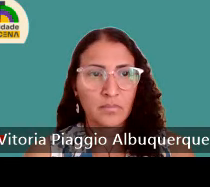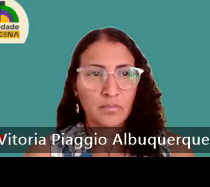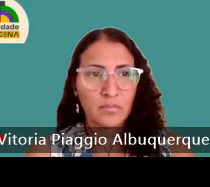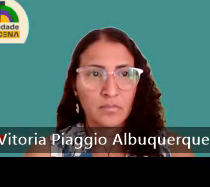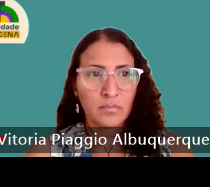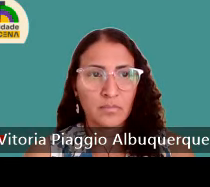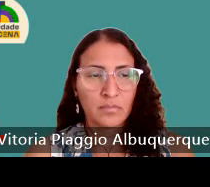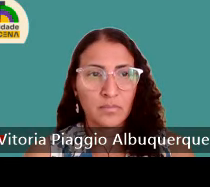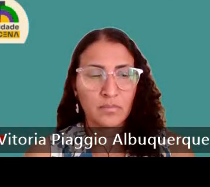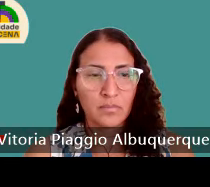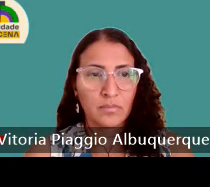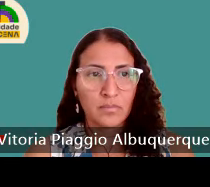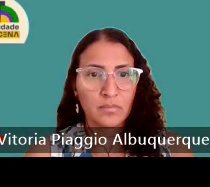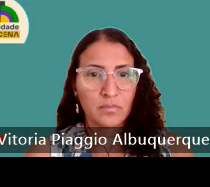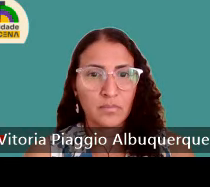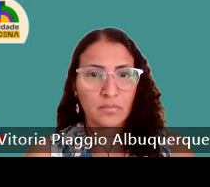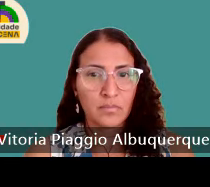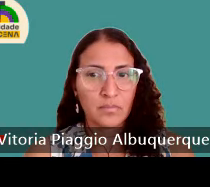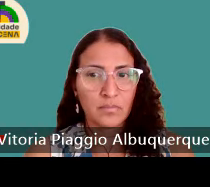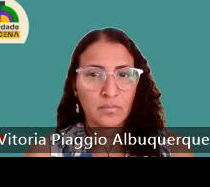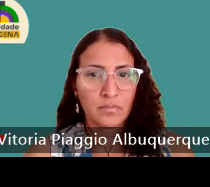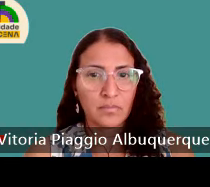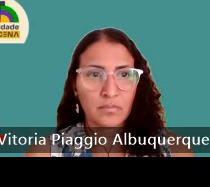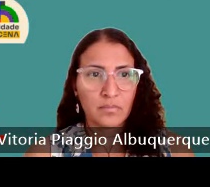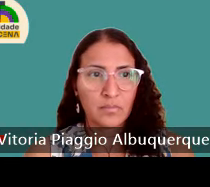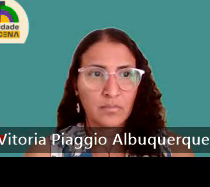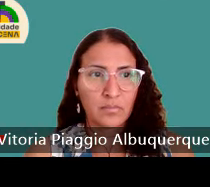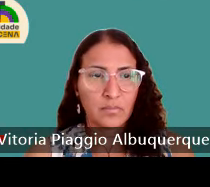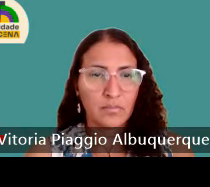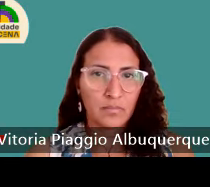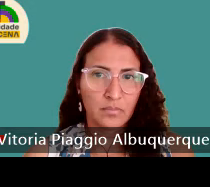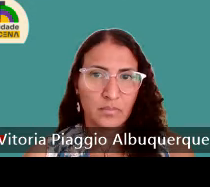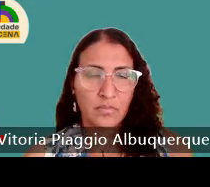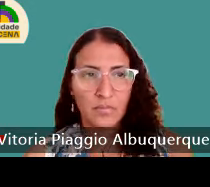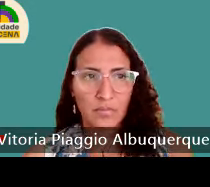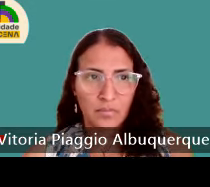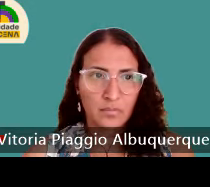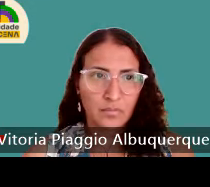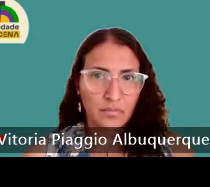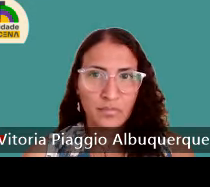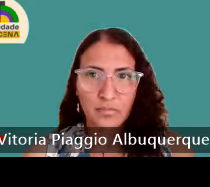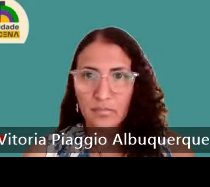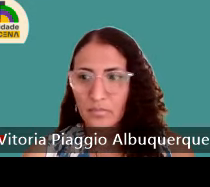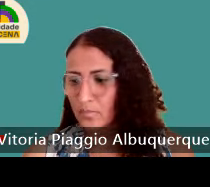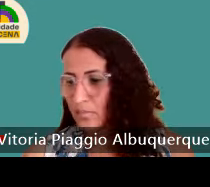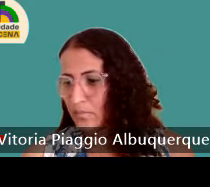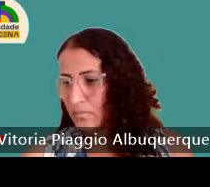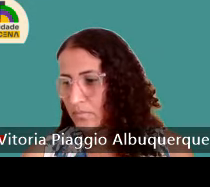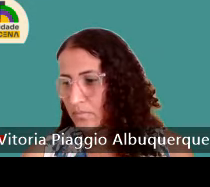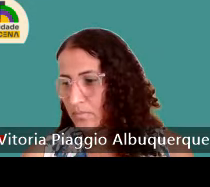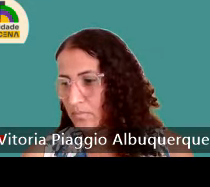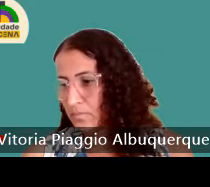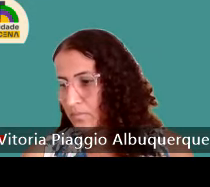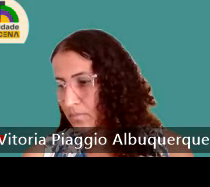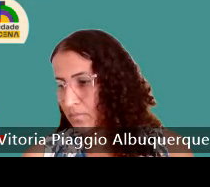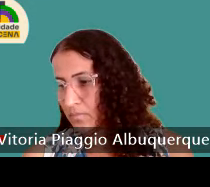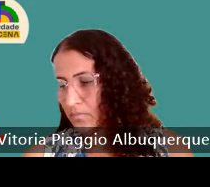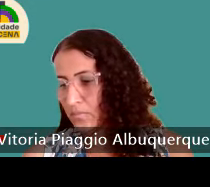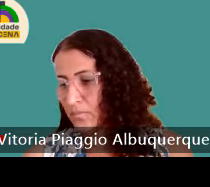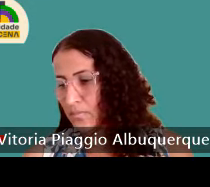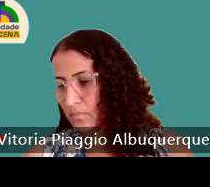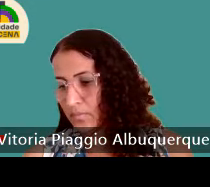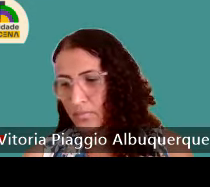favorável a isso a questão da burocracia né que traz ali pra gente uma uma eh processos extremamente complexos